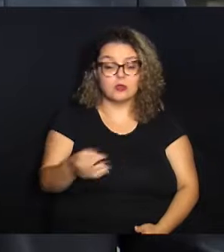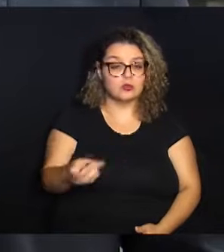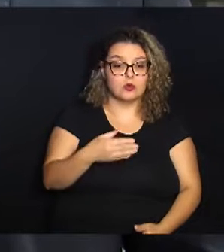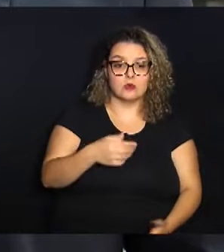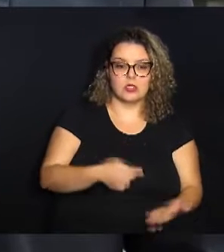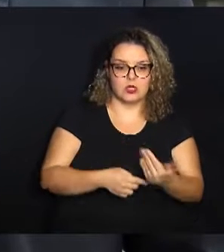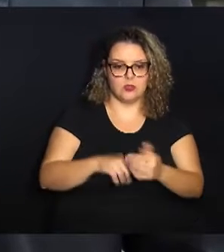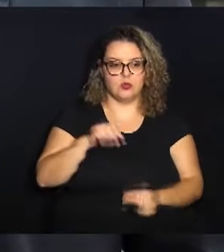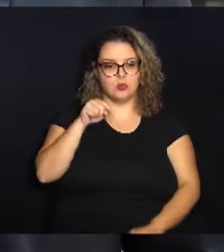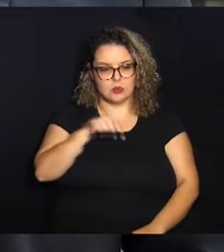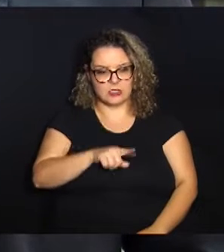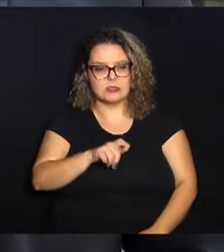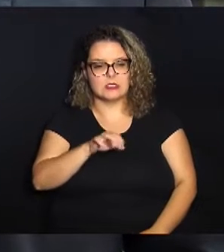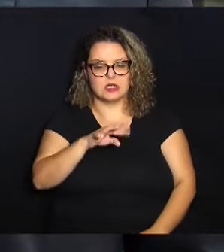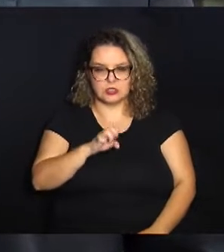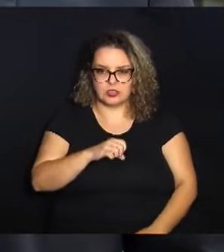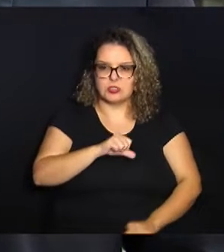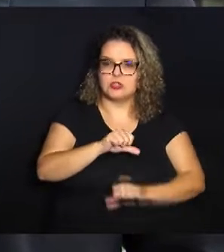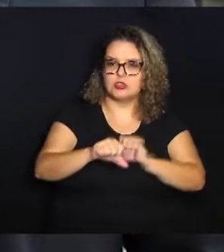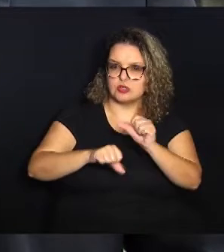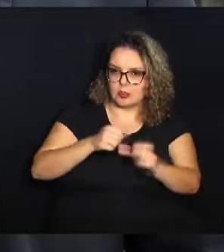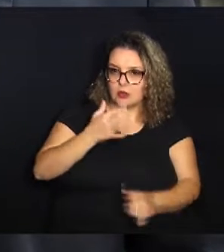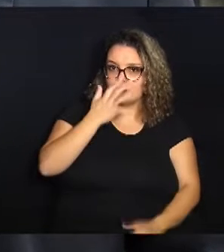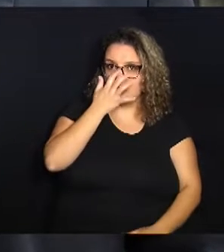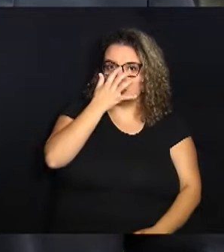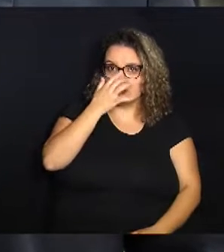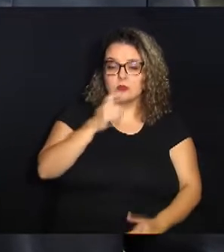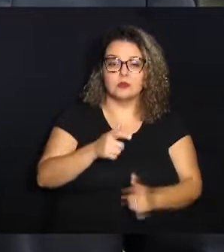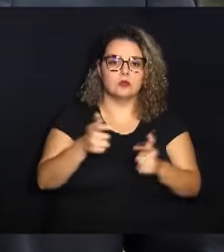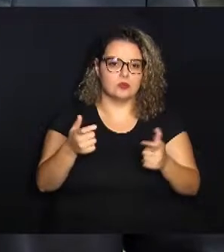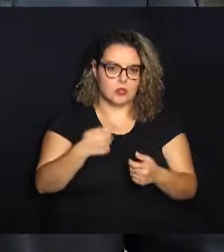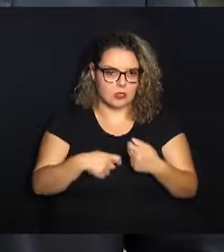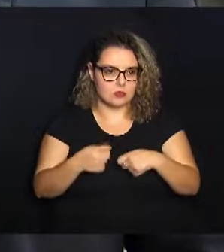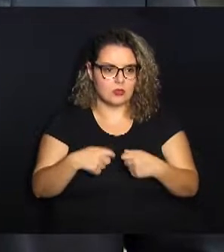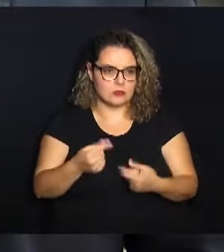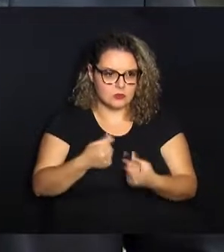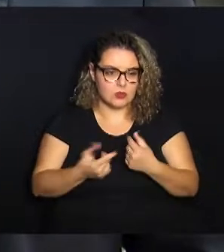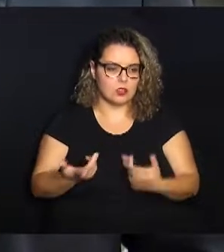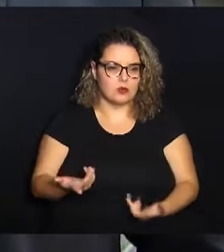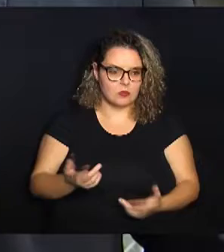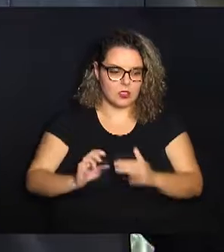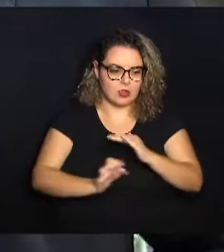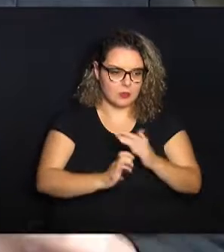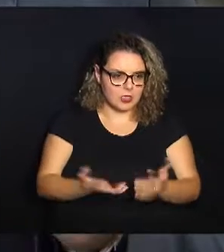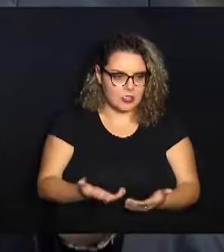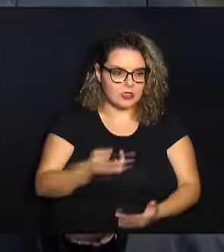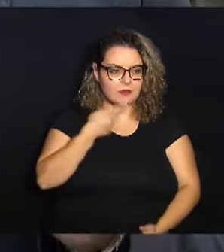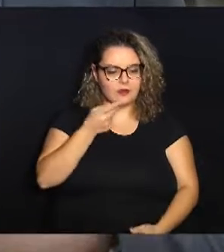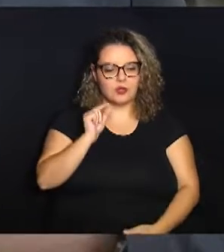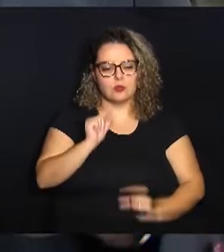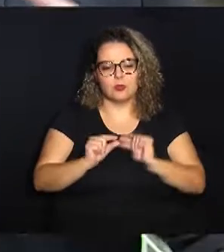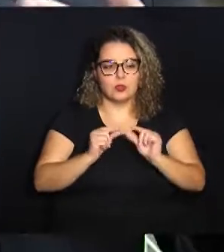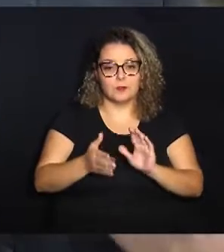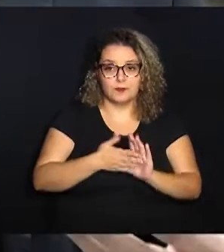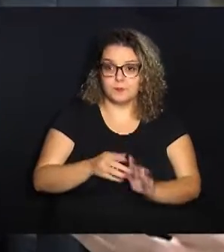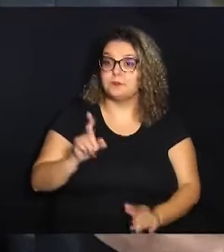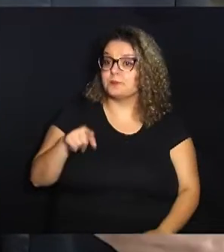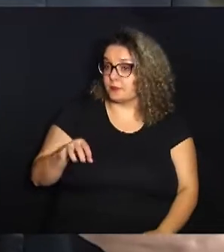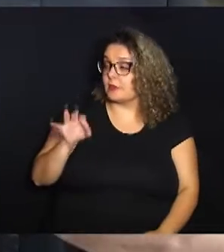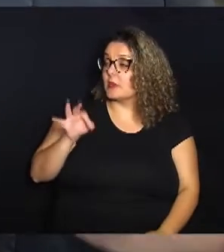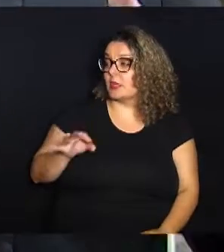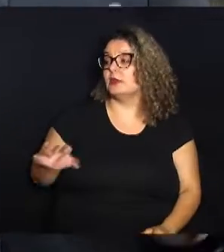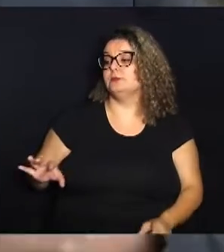com esses agentes que podem transformar isso em um grande negócio, fala um pouquinho desse propósito. É justamente conseguir